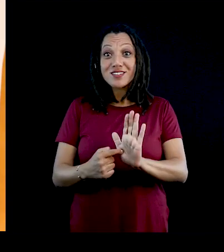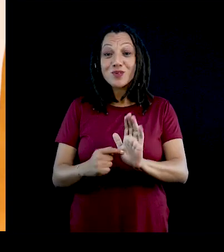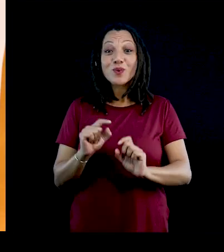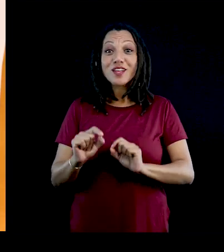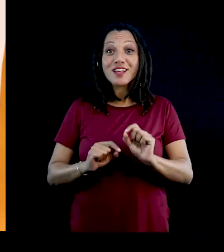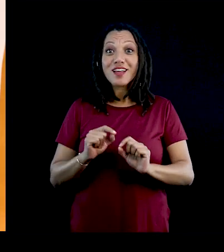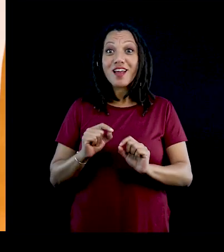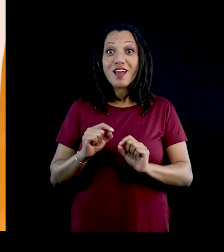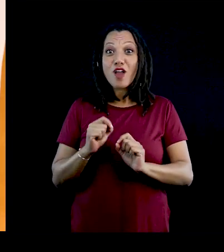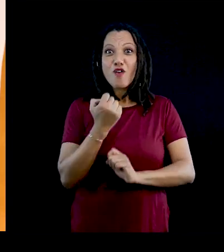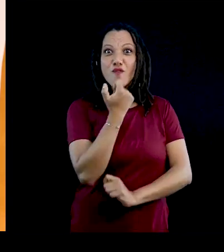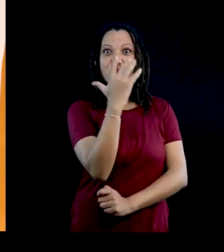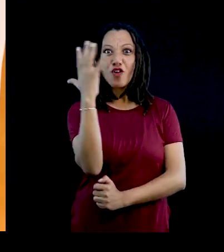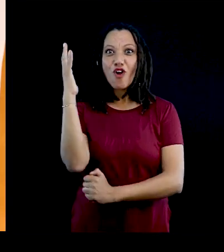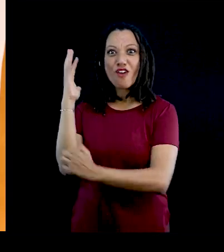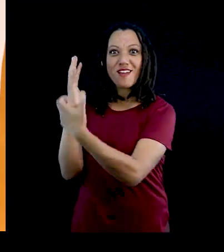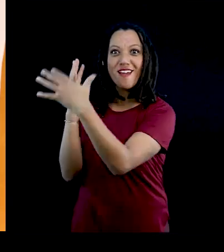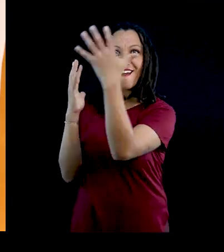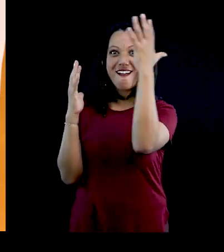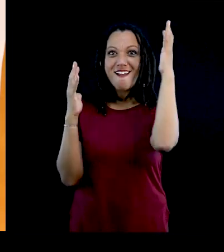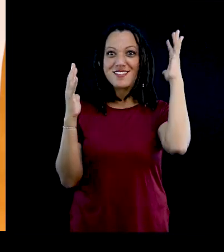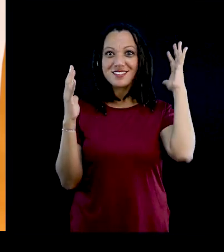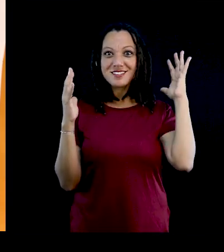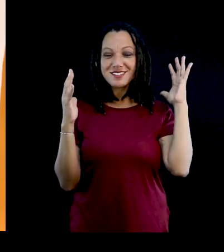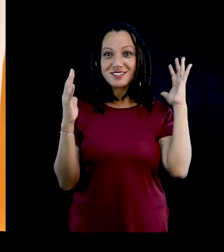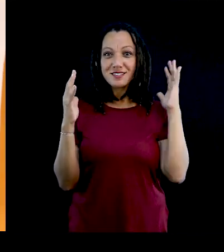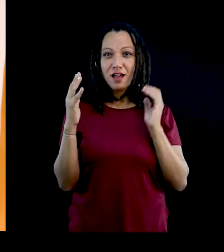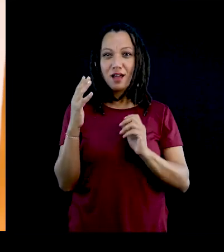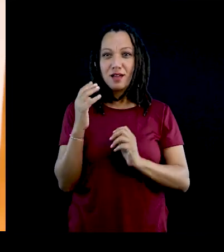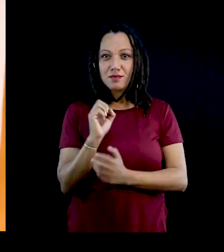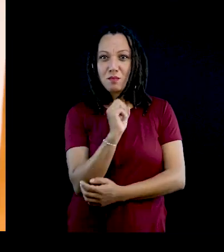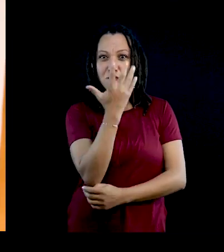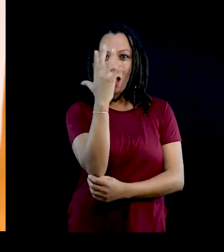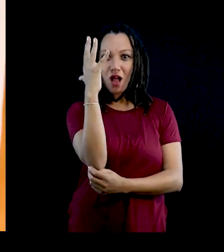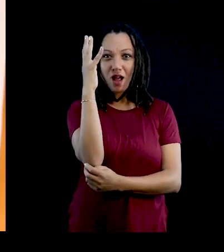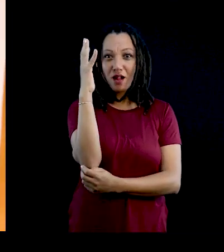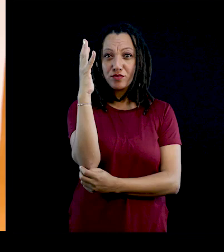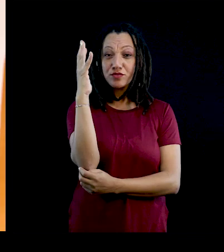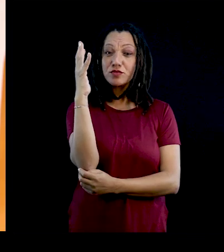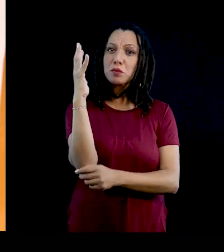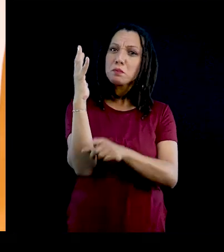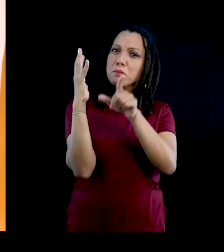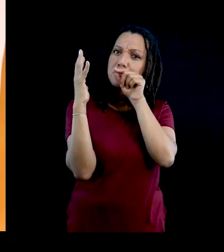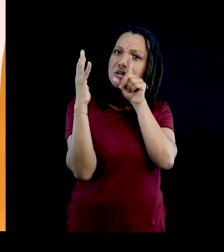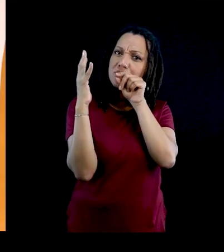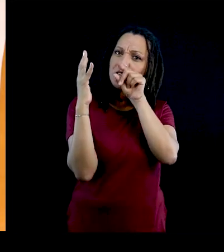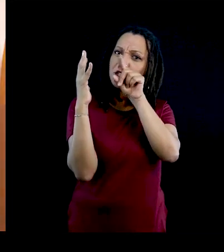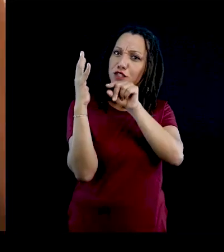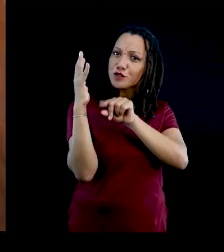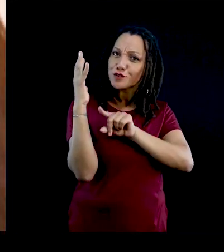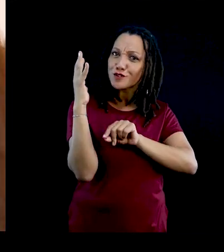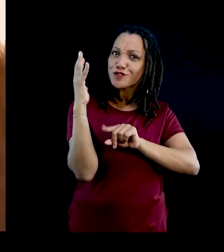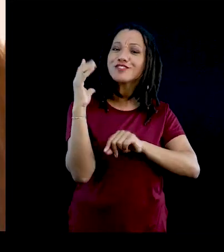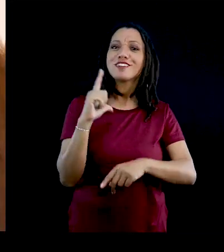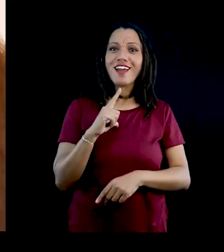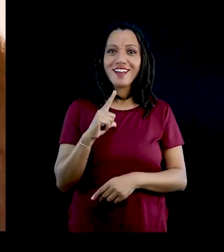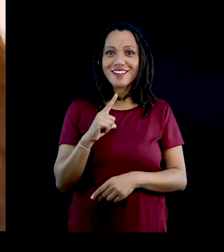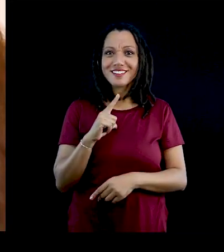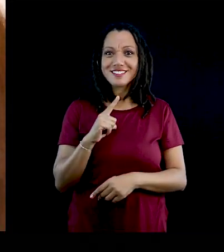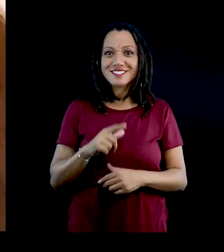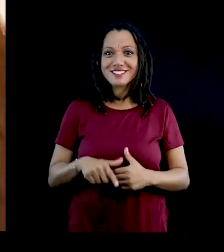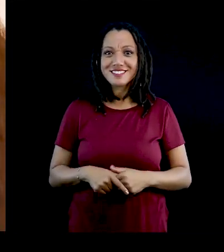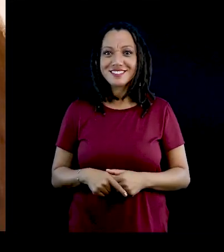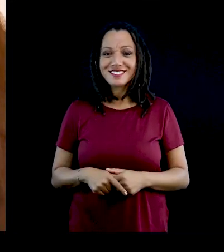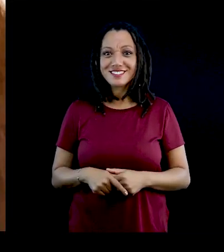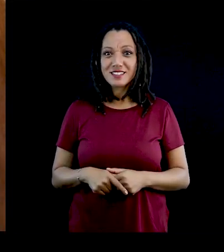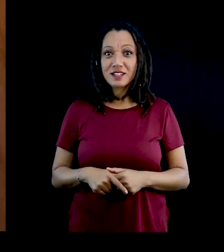ele vira uma floresta com uma árvore central aqui. Tem até um passarinho aqui bem no meio da árvore. E aqui, olha só, eu